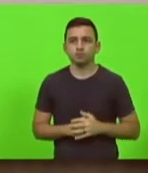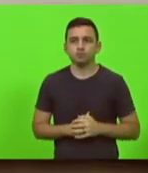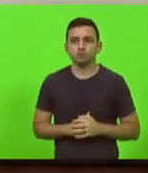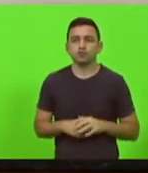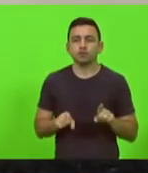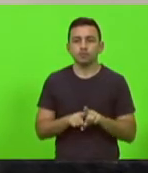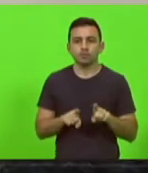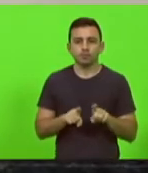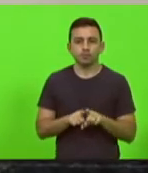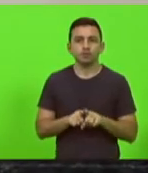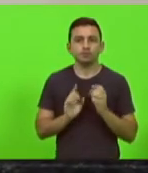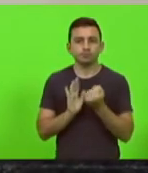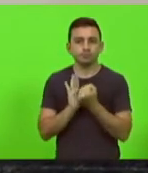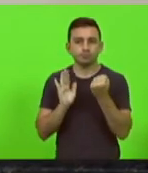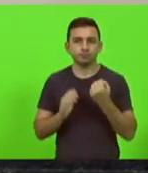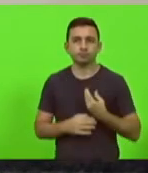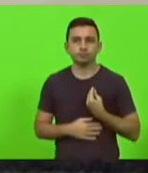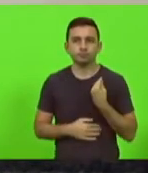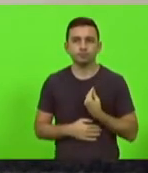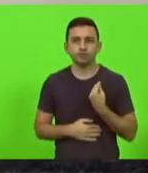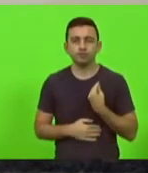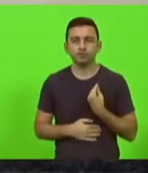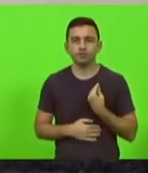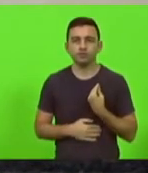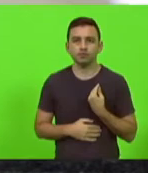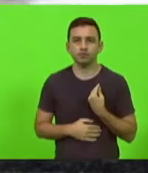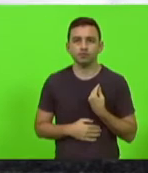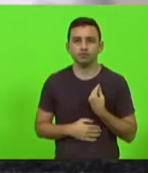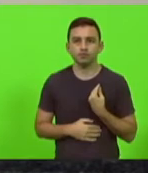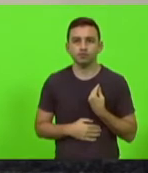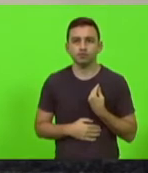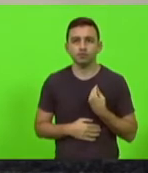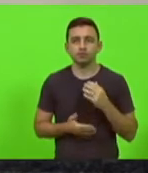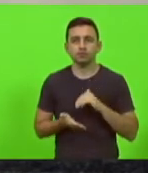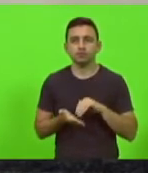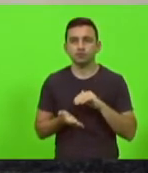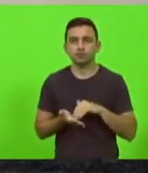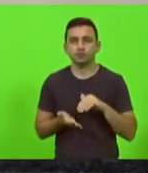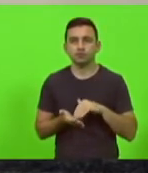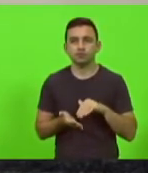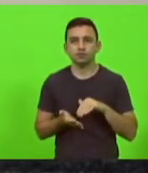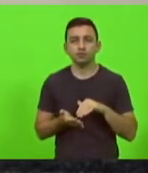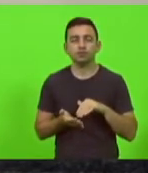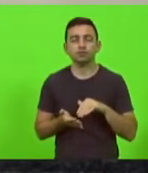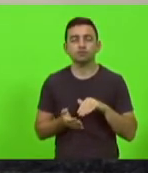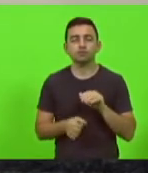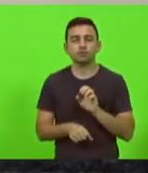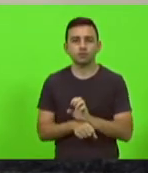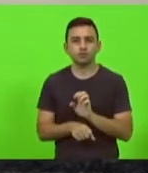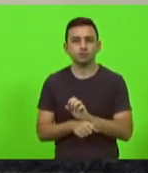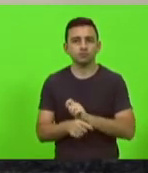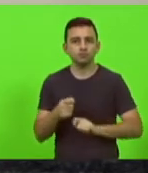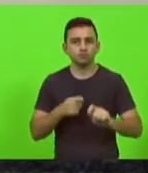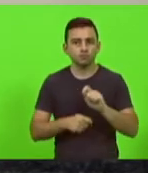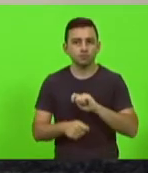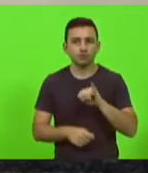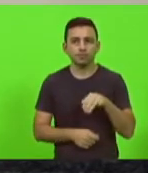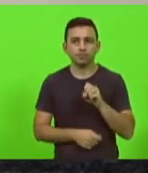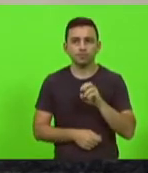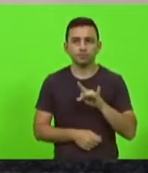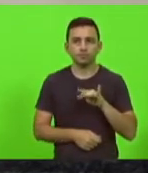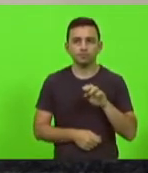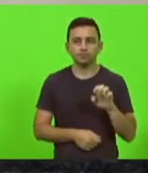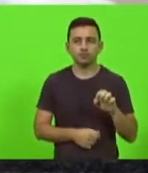Também registrar a presença do secretário de Estado da Administração, Jorge